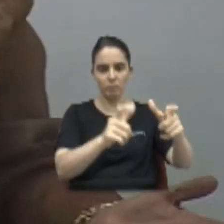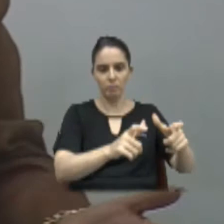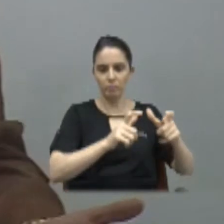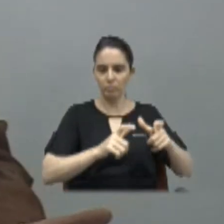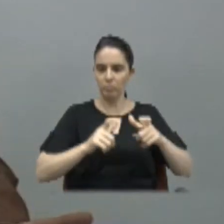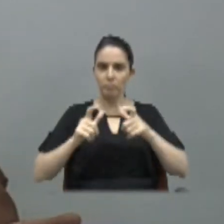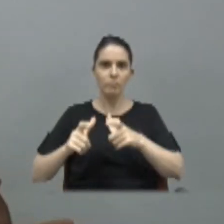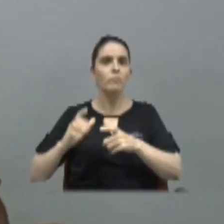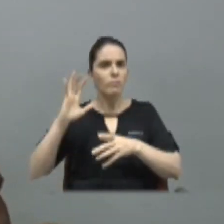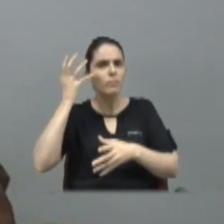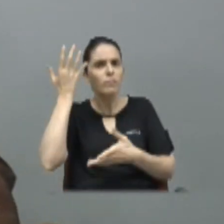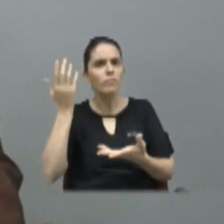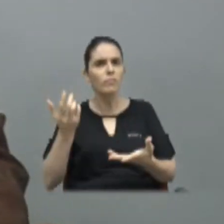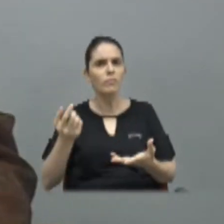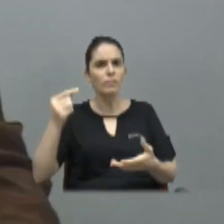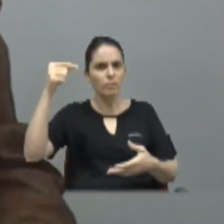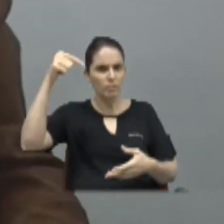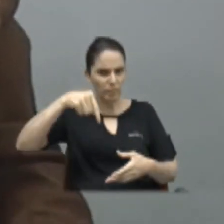não.